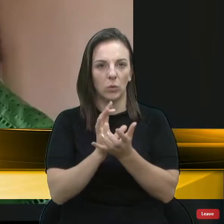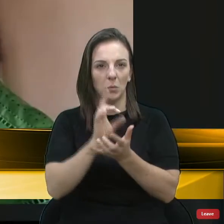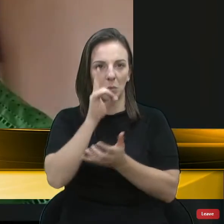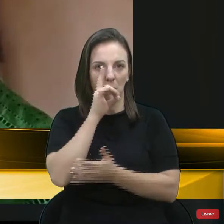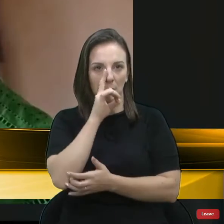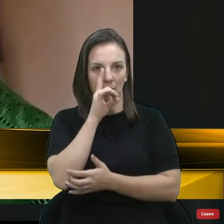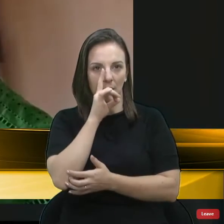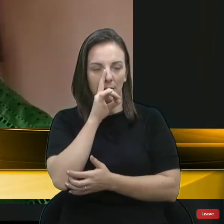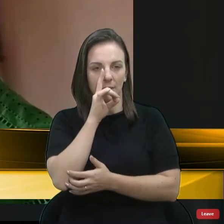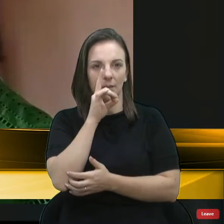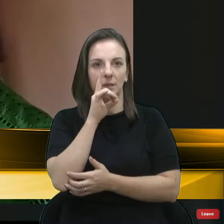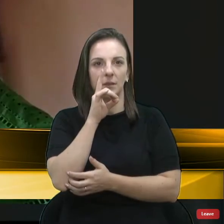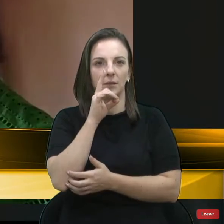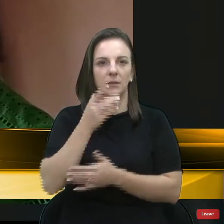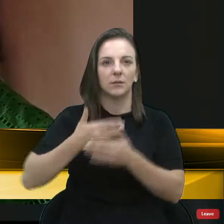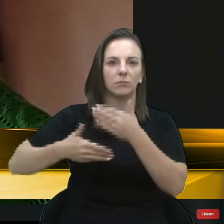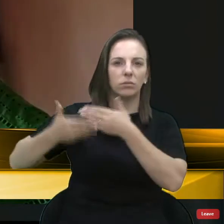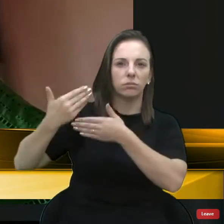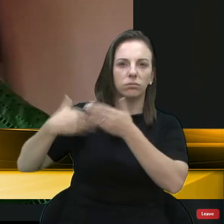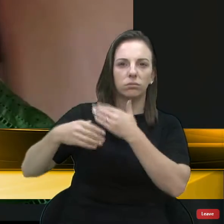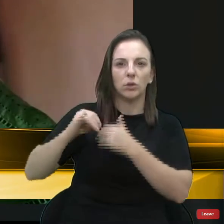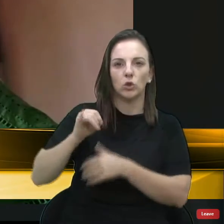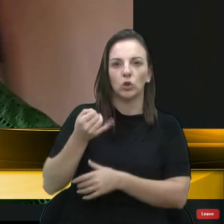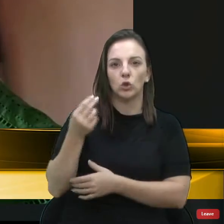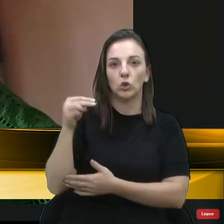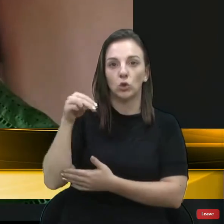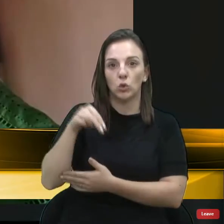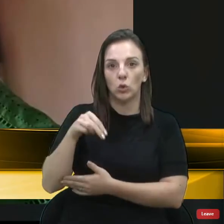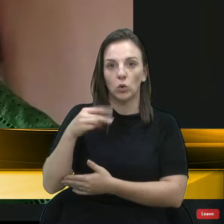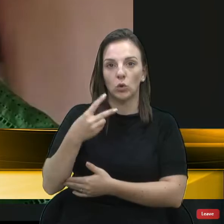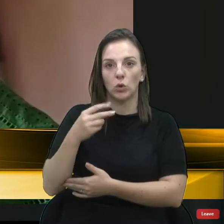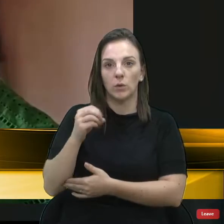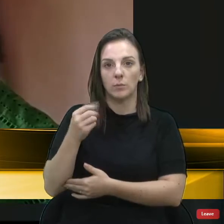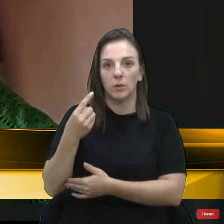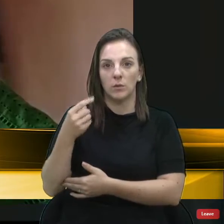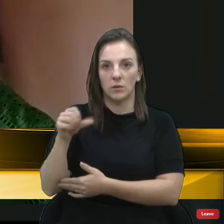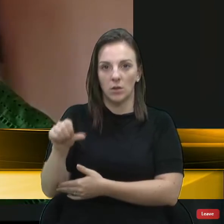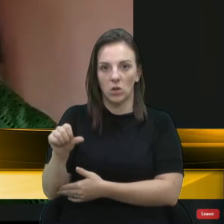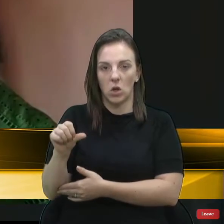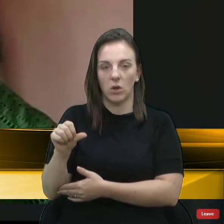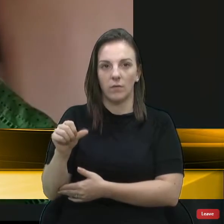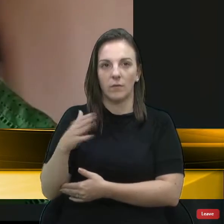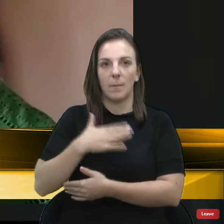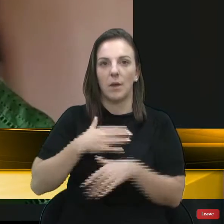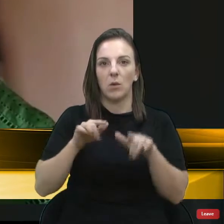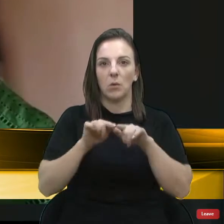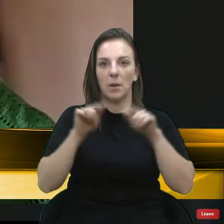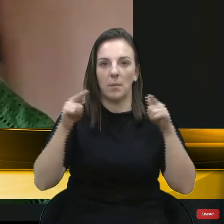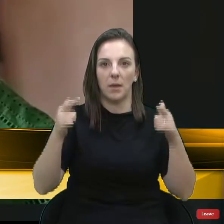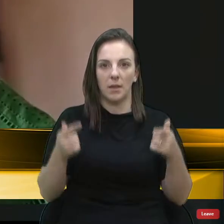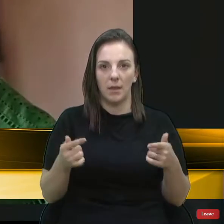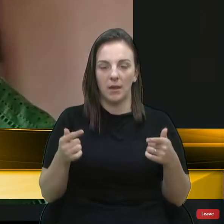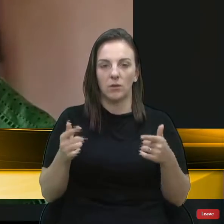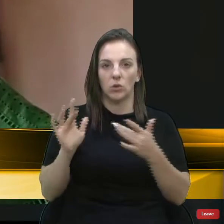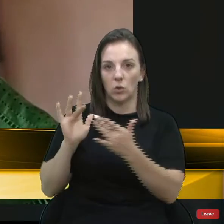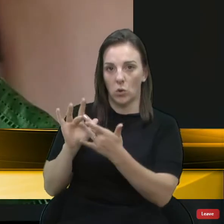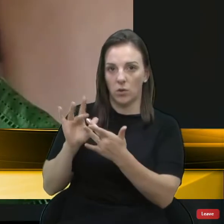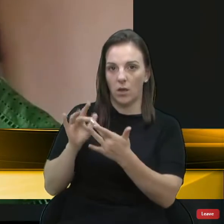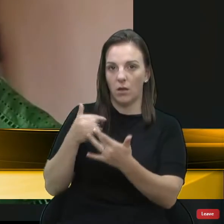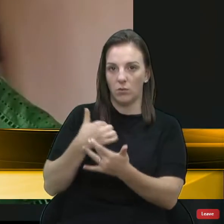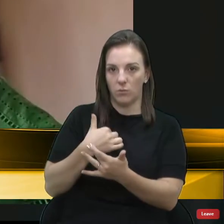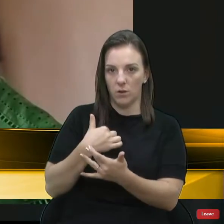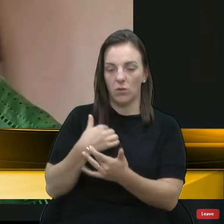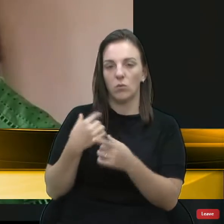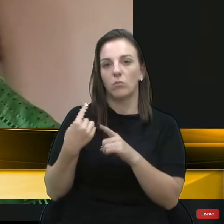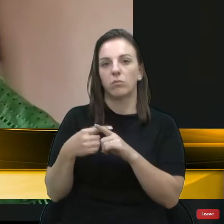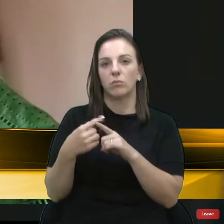de 2019, quando o meu gabinete foi procurado por uma dificuldade que naquele momento os